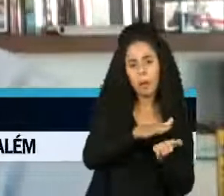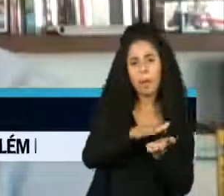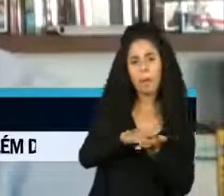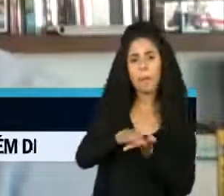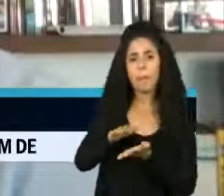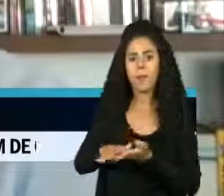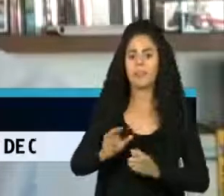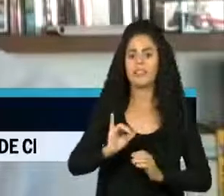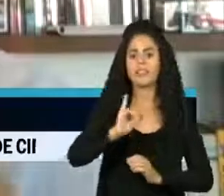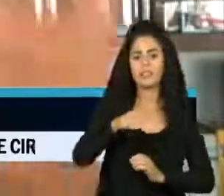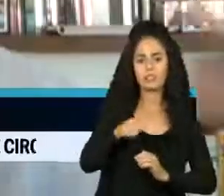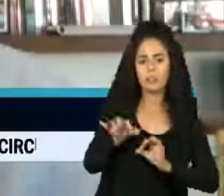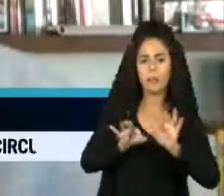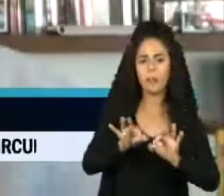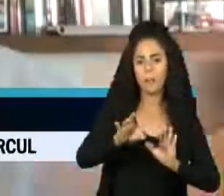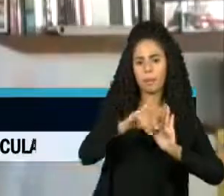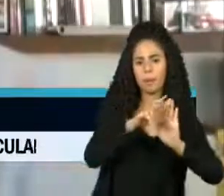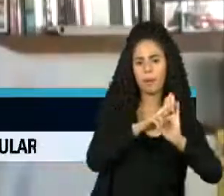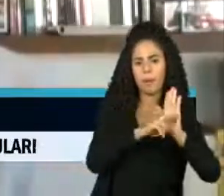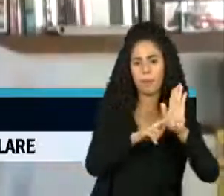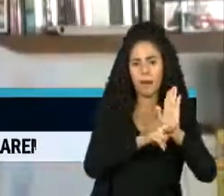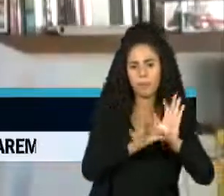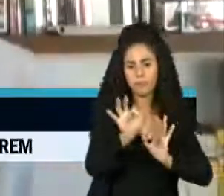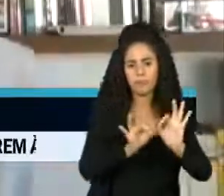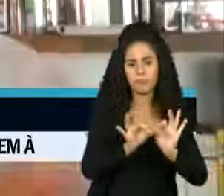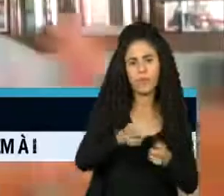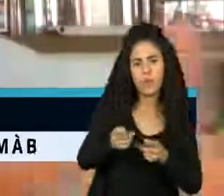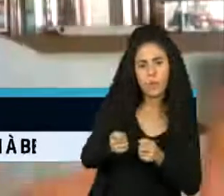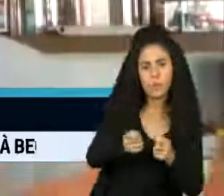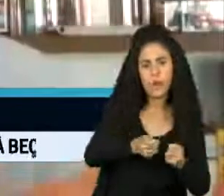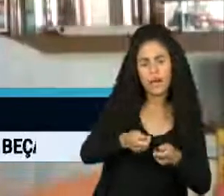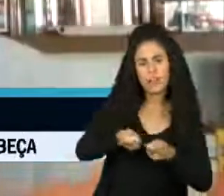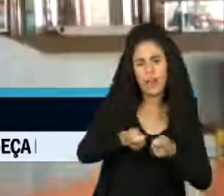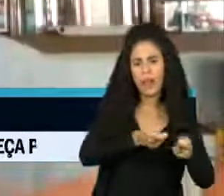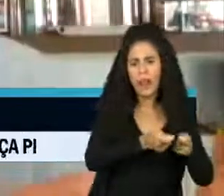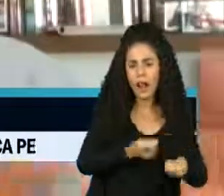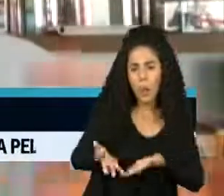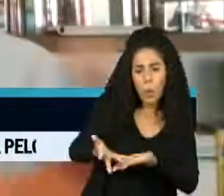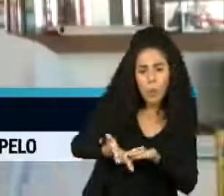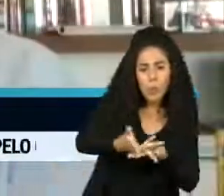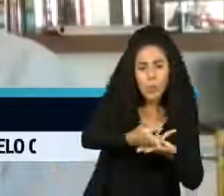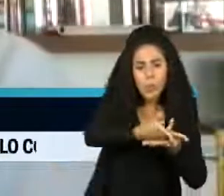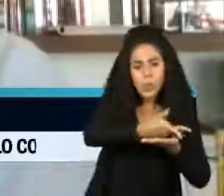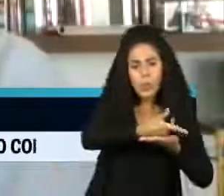ele muda muito as regras, sinaliza muito o aumento de gastos, toda essa arrecadação